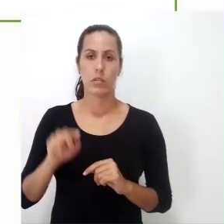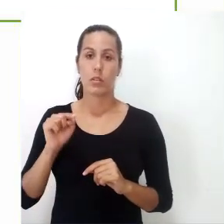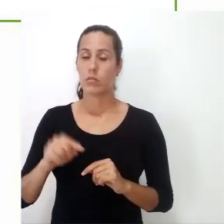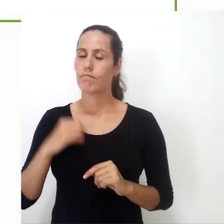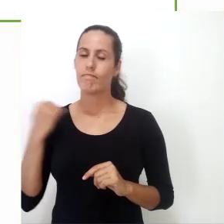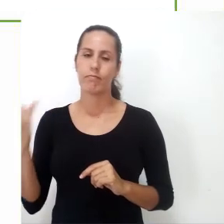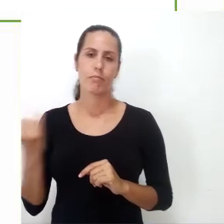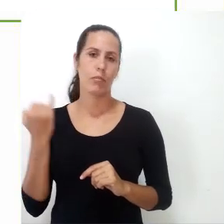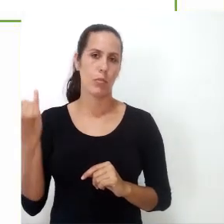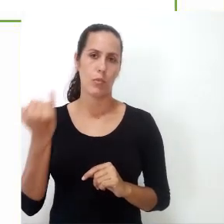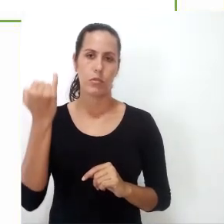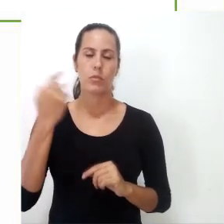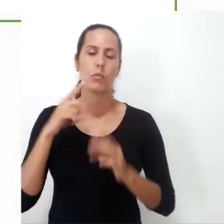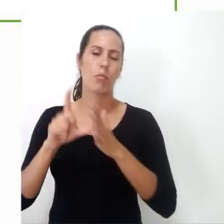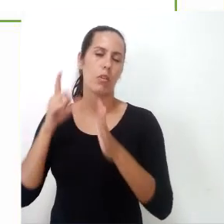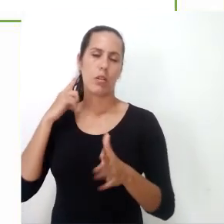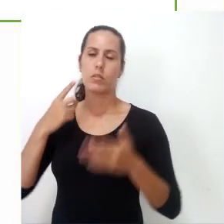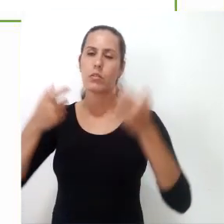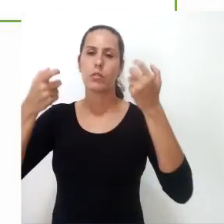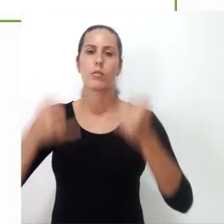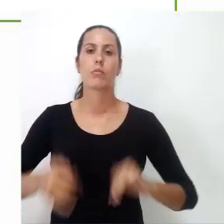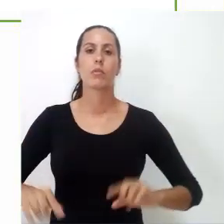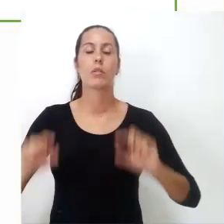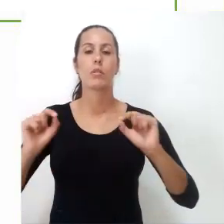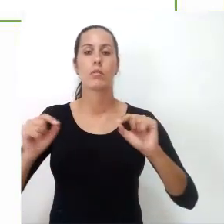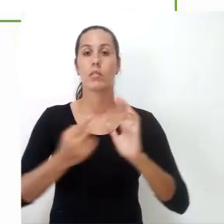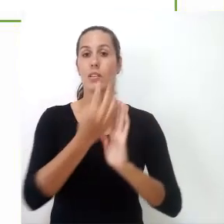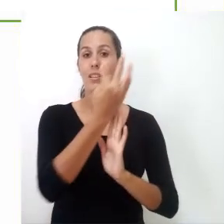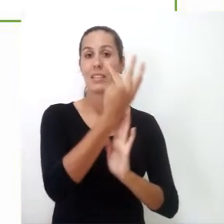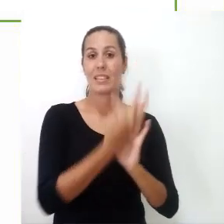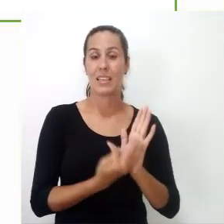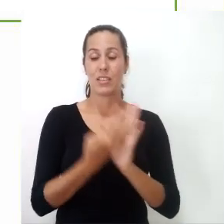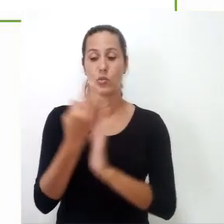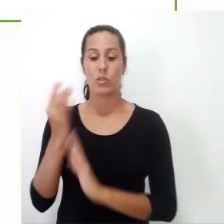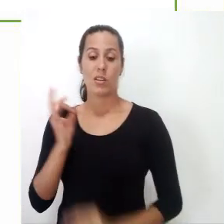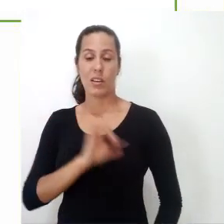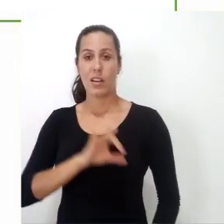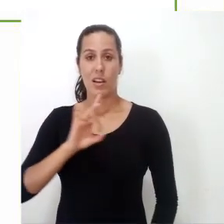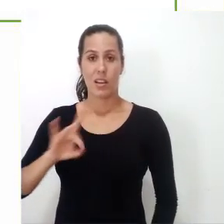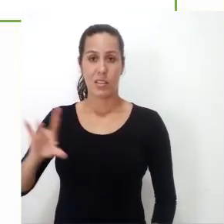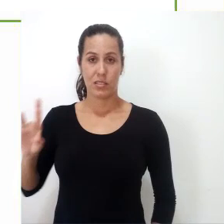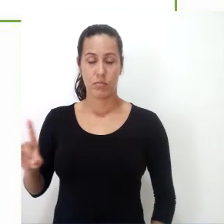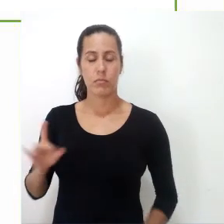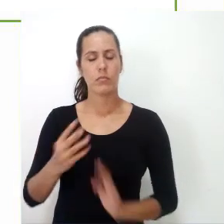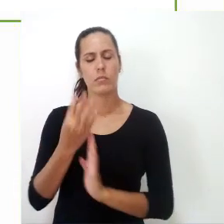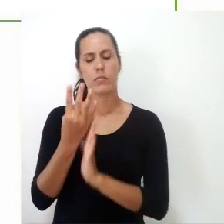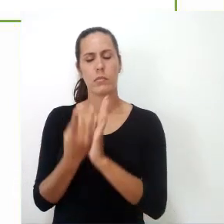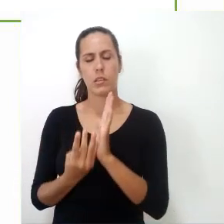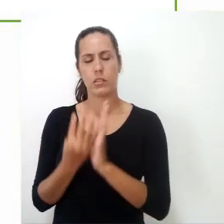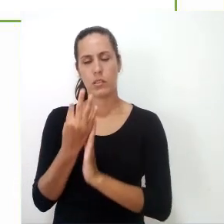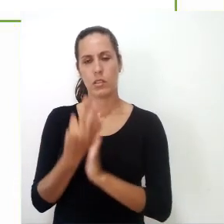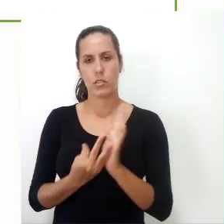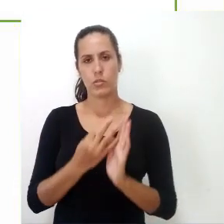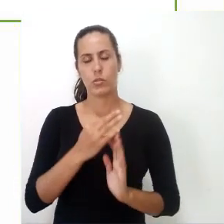partes serão usadas. Isso é sumariamente importante, como eu já falei, certo? Cada